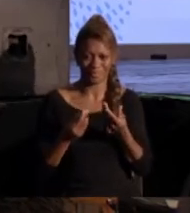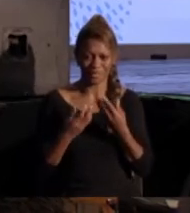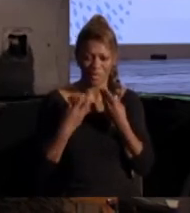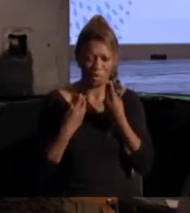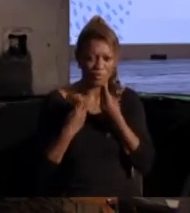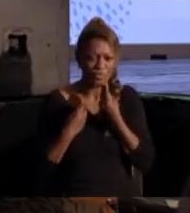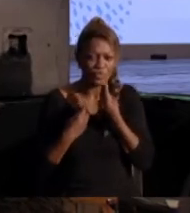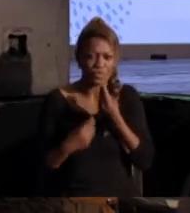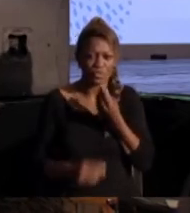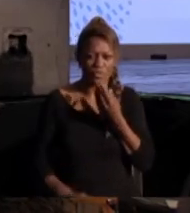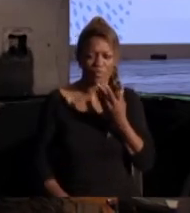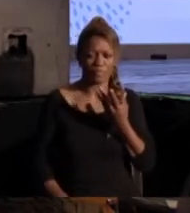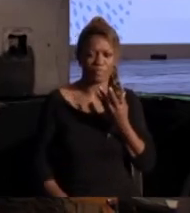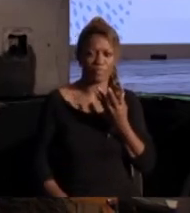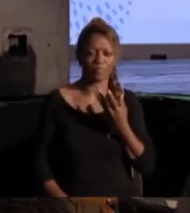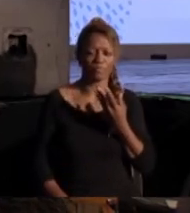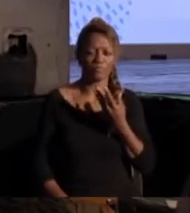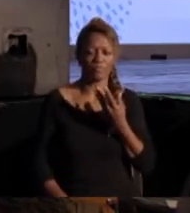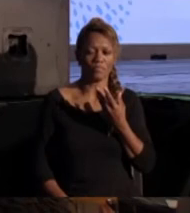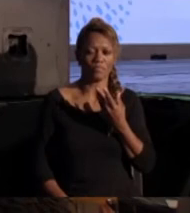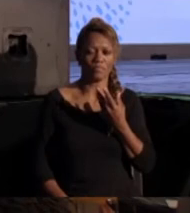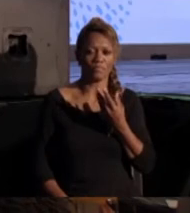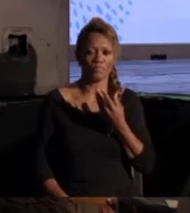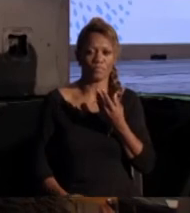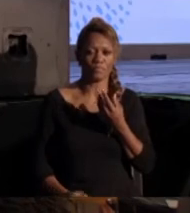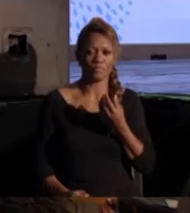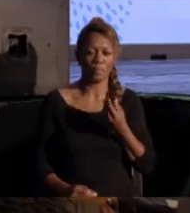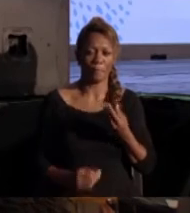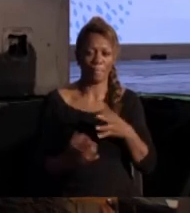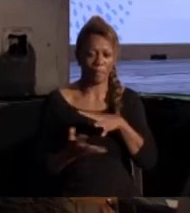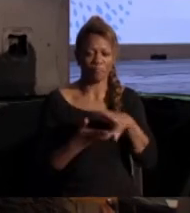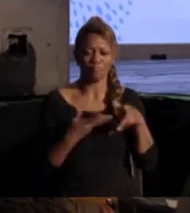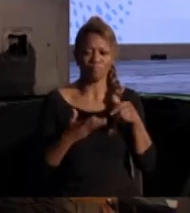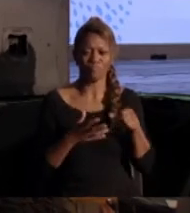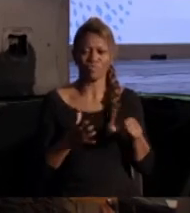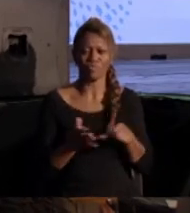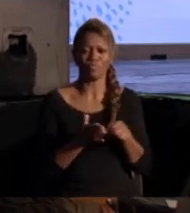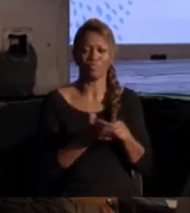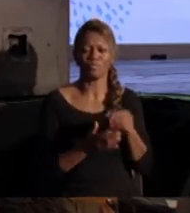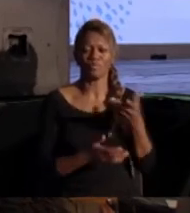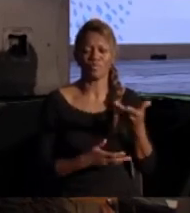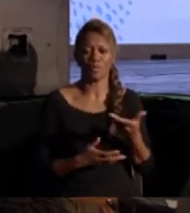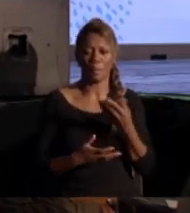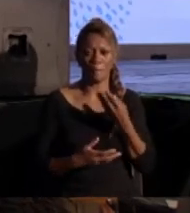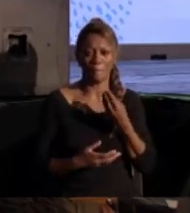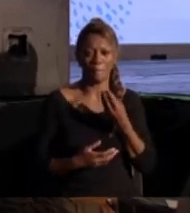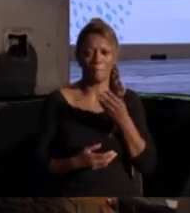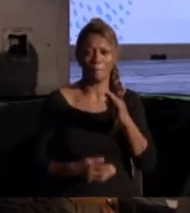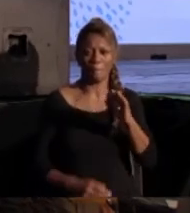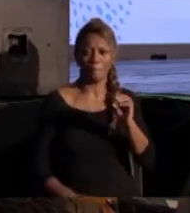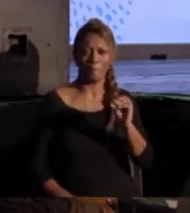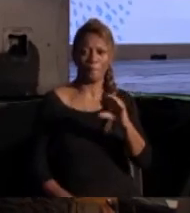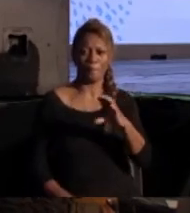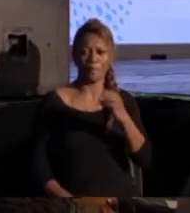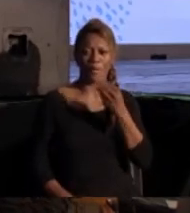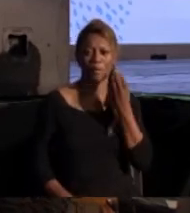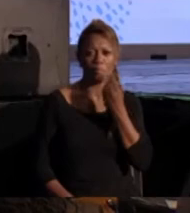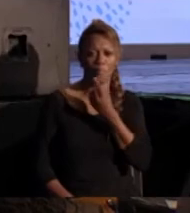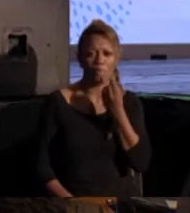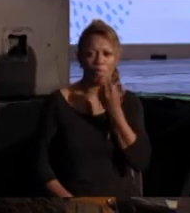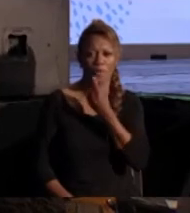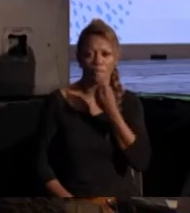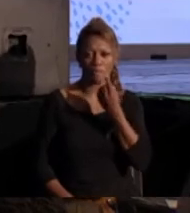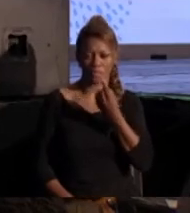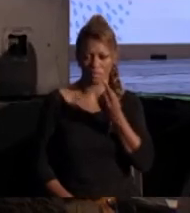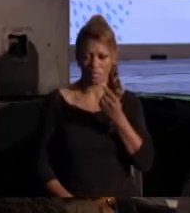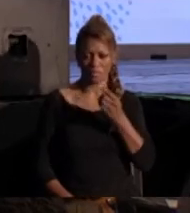bucal, neste comer o mundo, nessa relação boca-seio, né? Esta relação, por enquanto, no